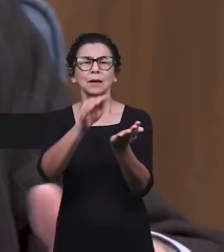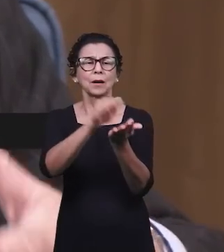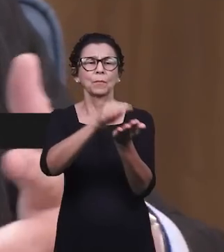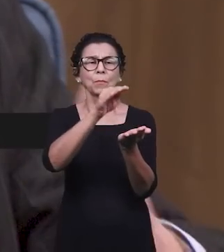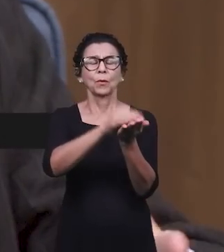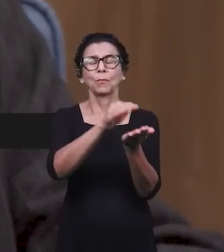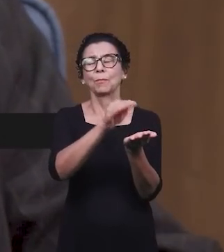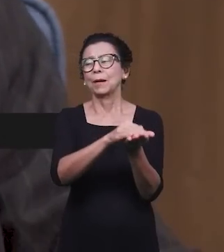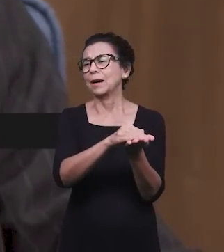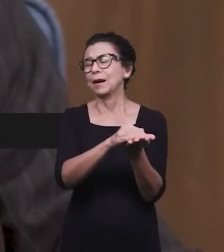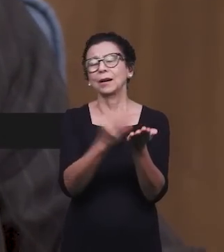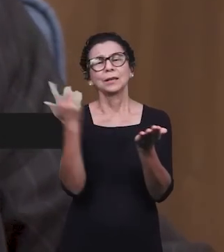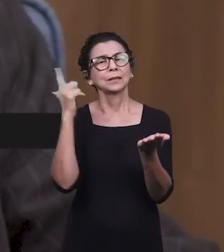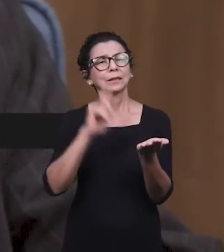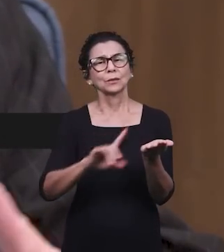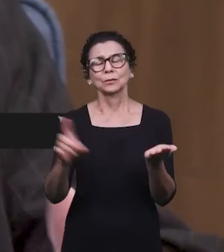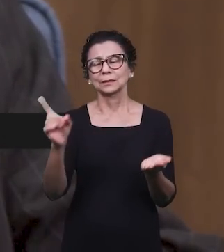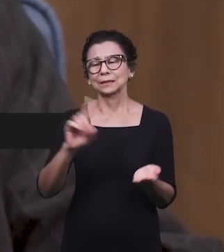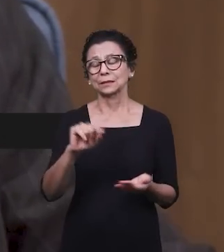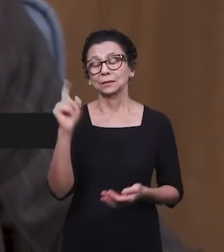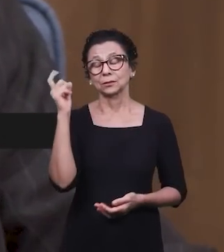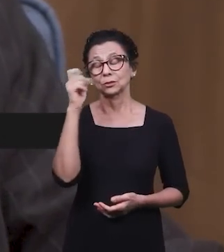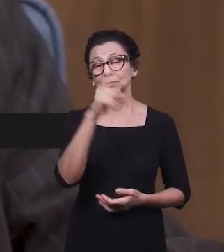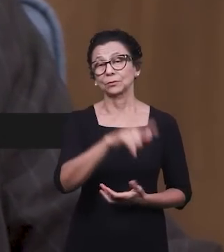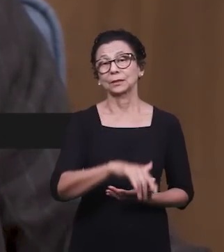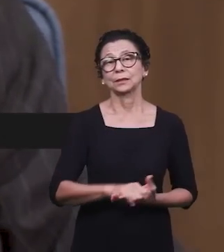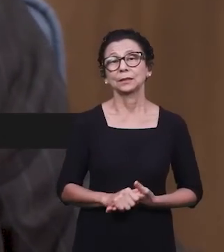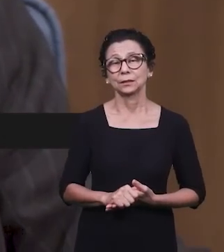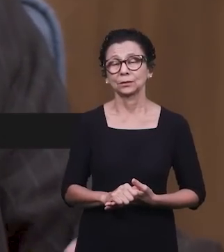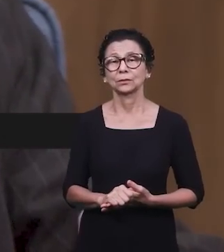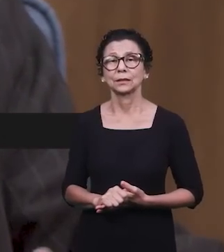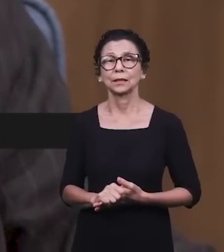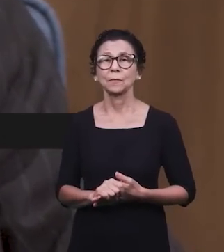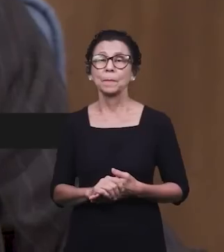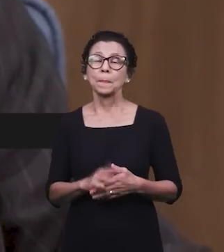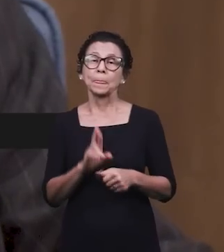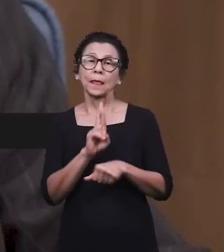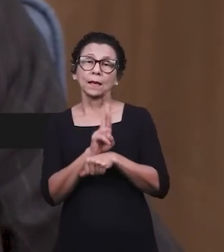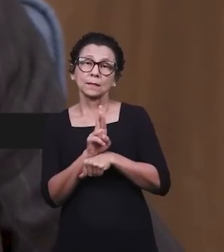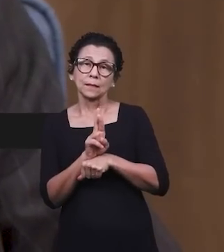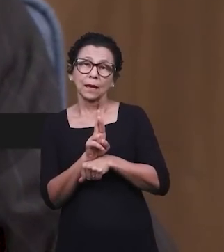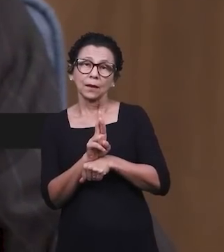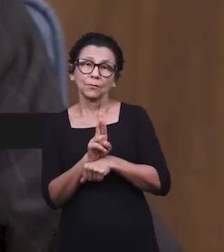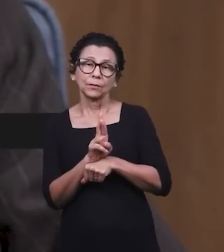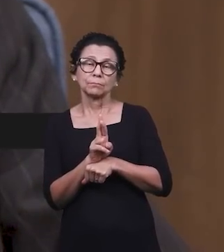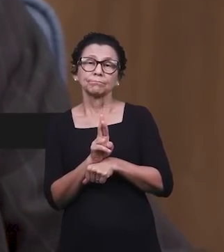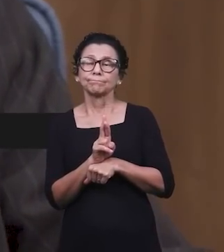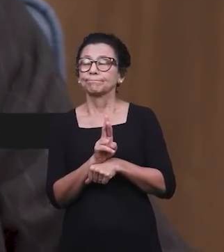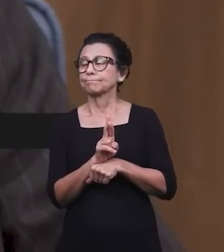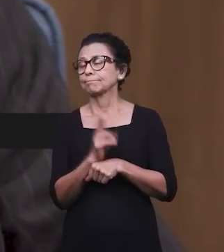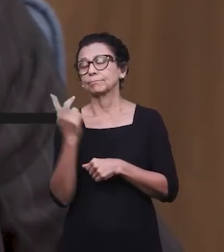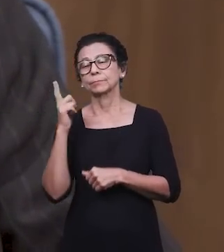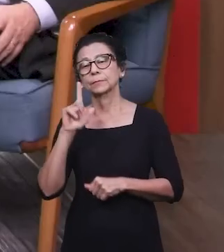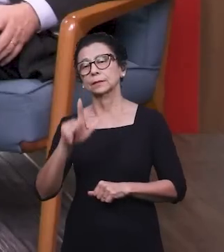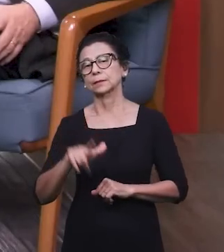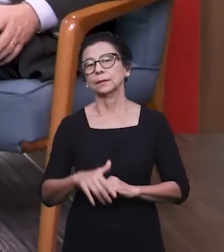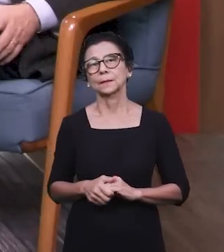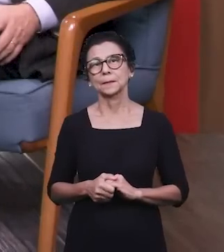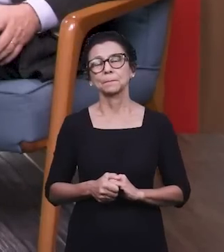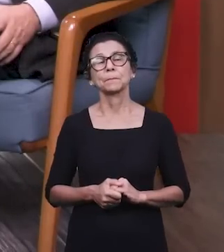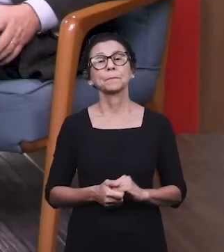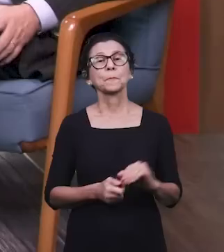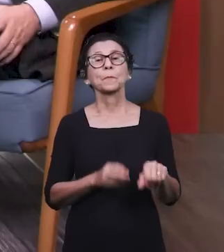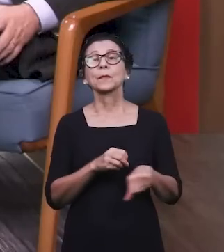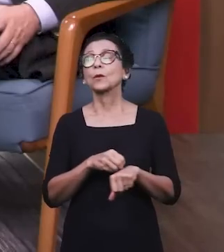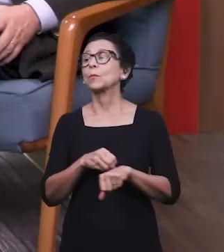ter um valor, uma reserva, não consegue. Qual conselho você daria para essas pessoas? Excelente. A